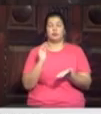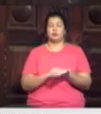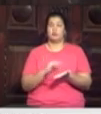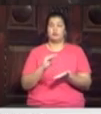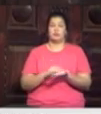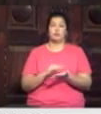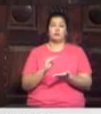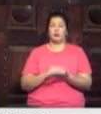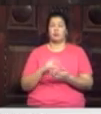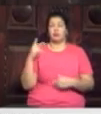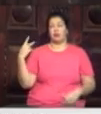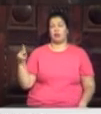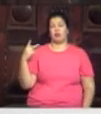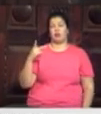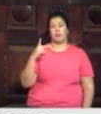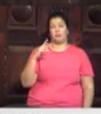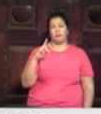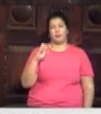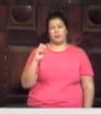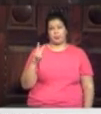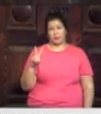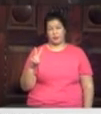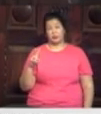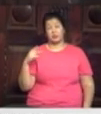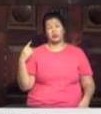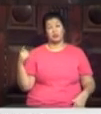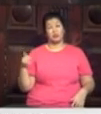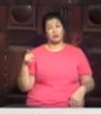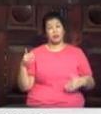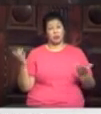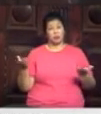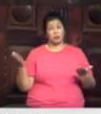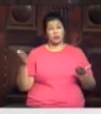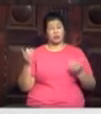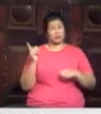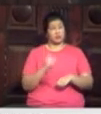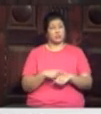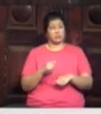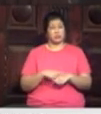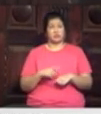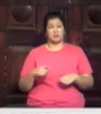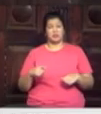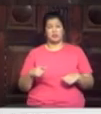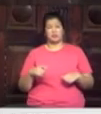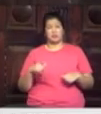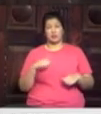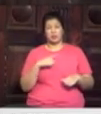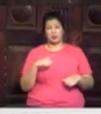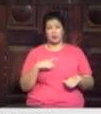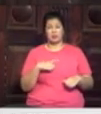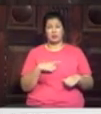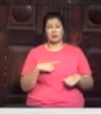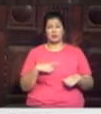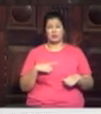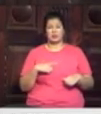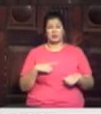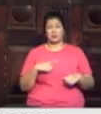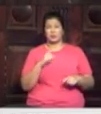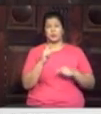sobre a Previdência. E na fase atual, como o ilegítimo e